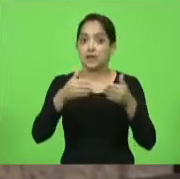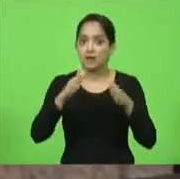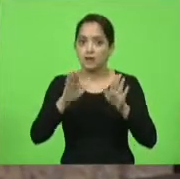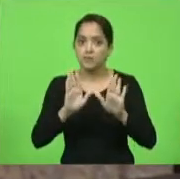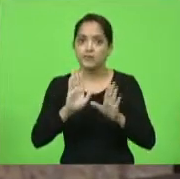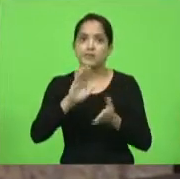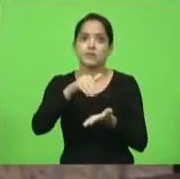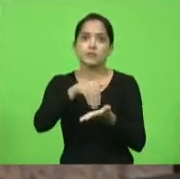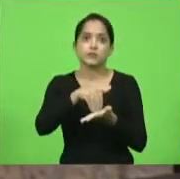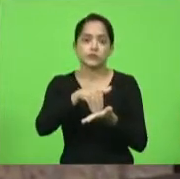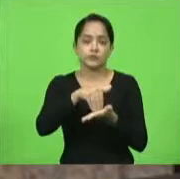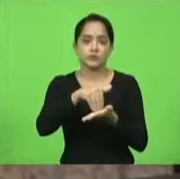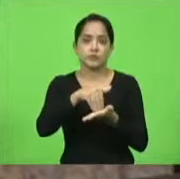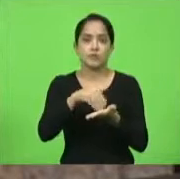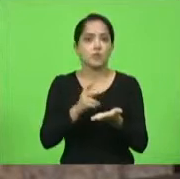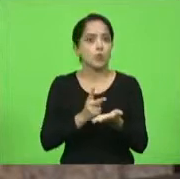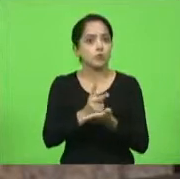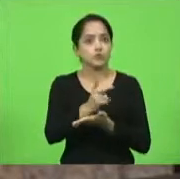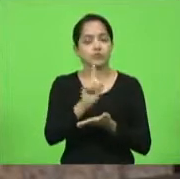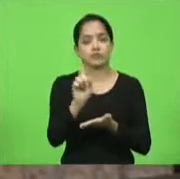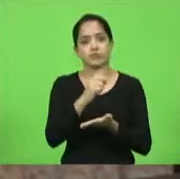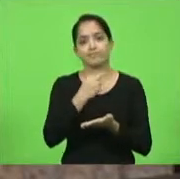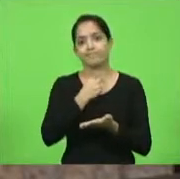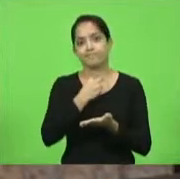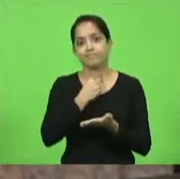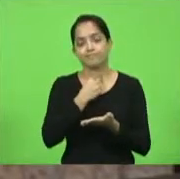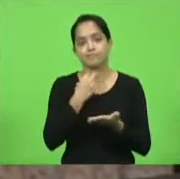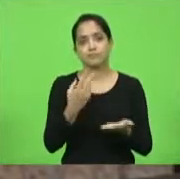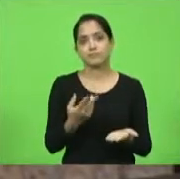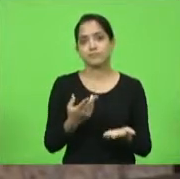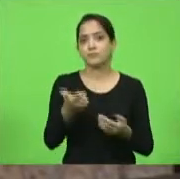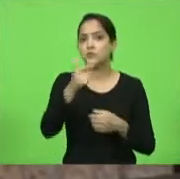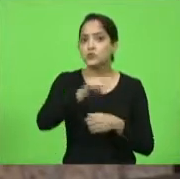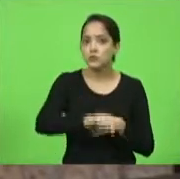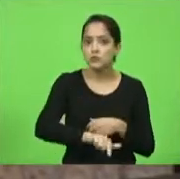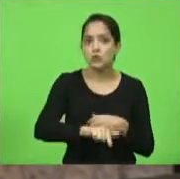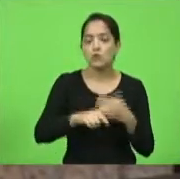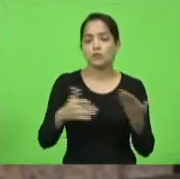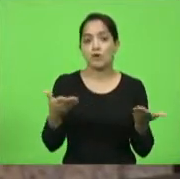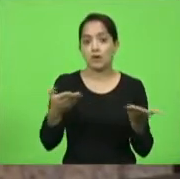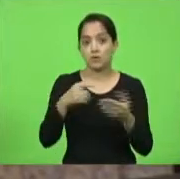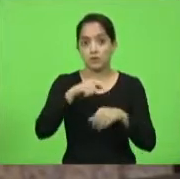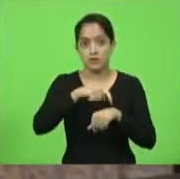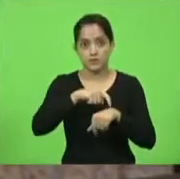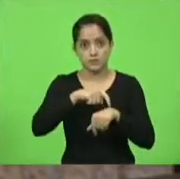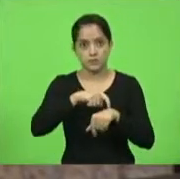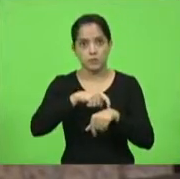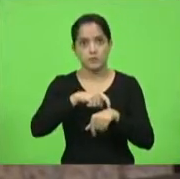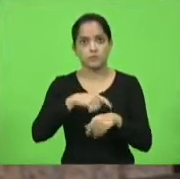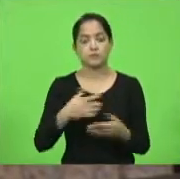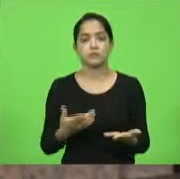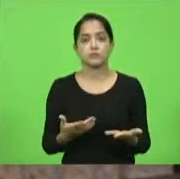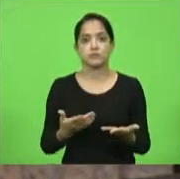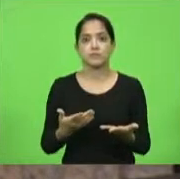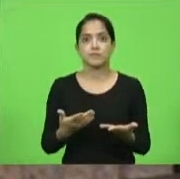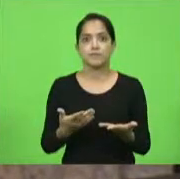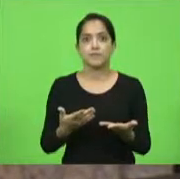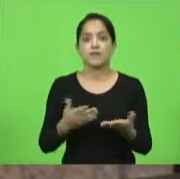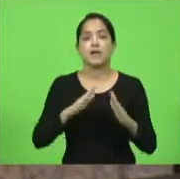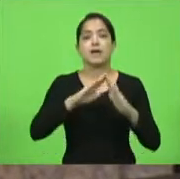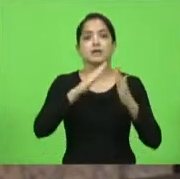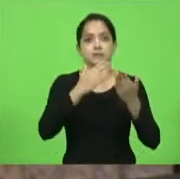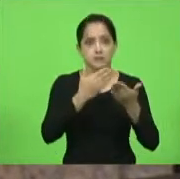não pode continuar assim, isso não pode se repetir no atual momento do contágio do coronavírus. As